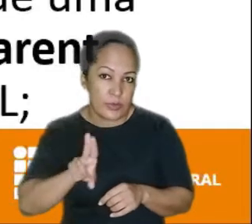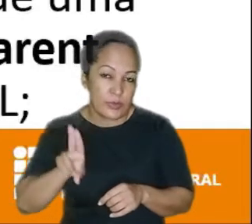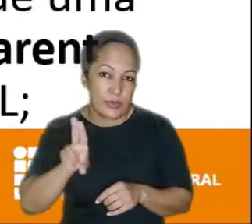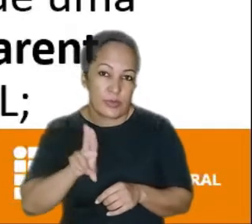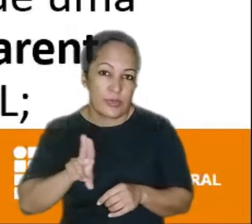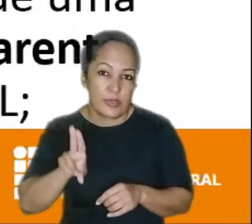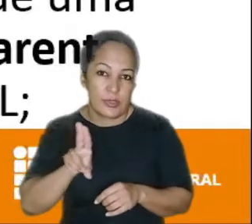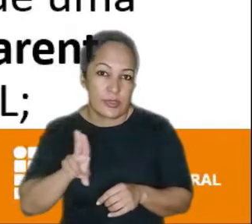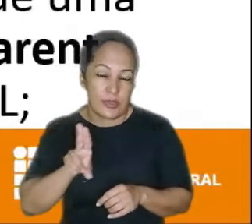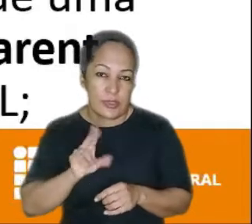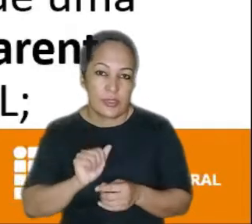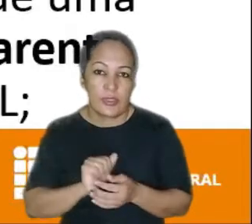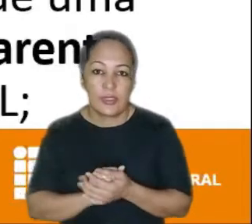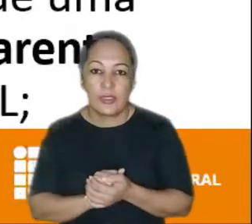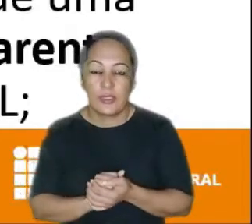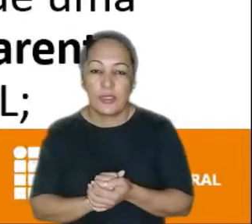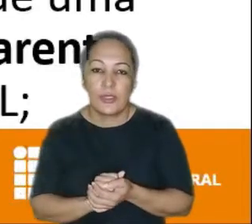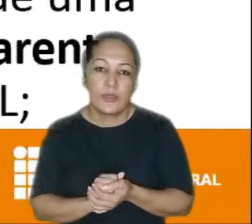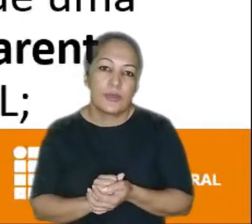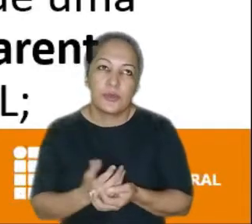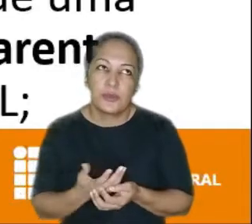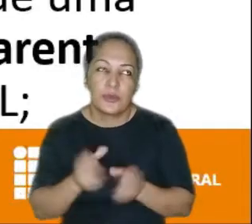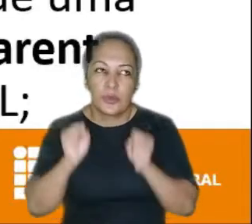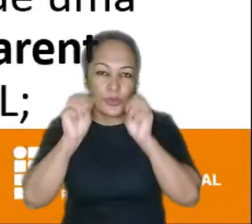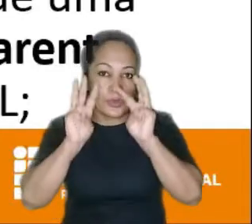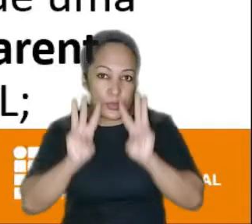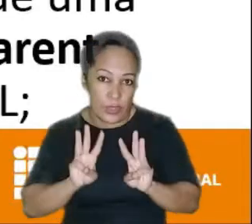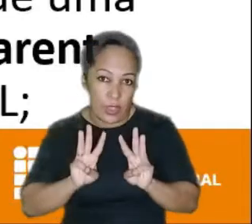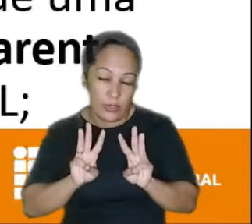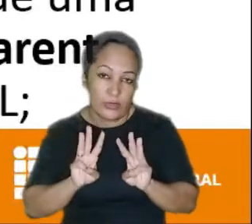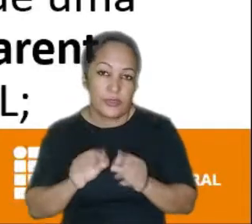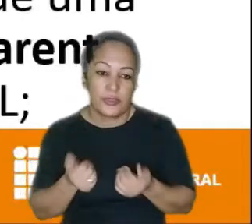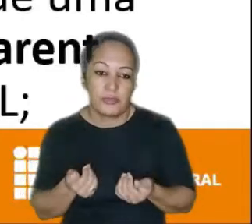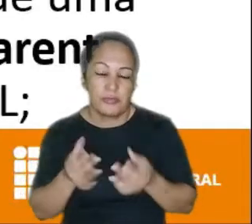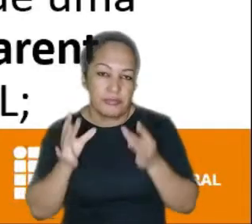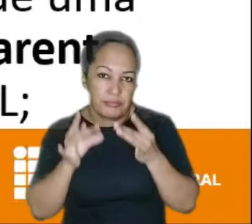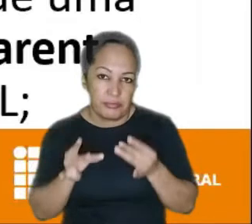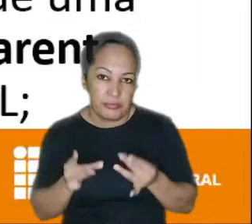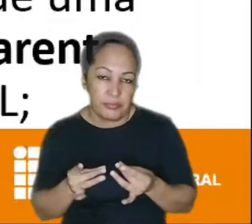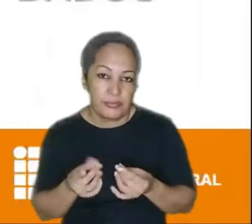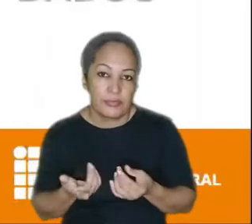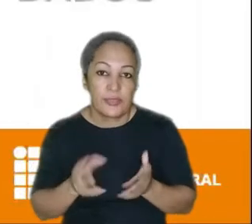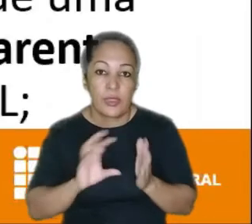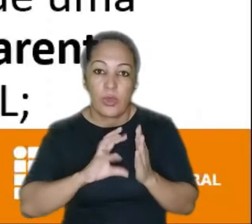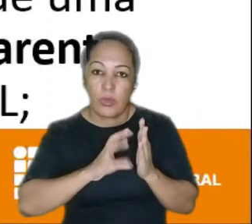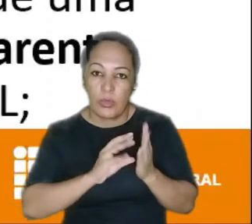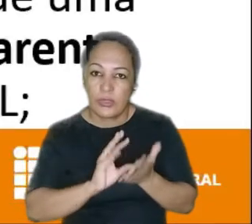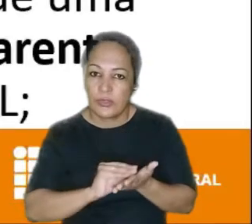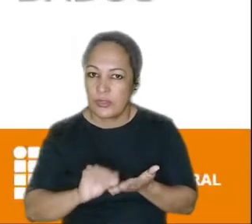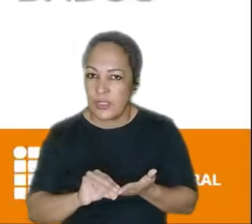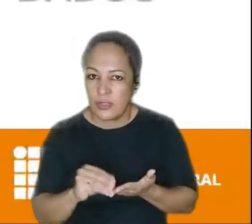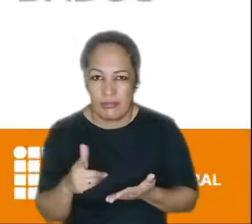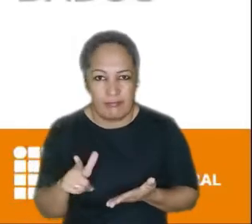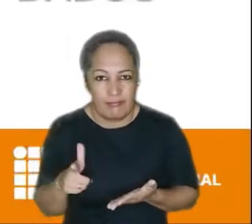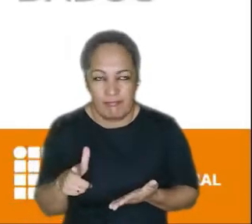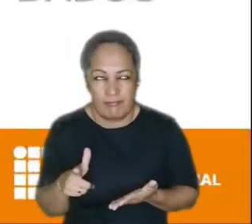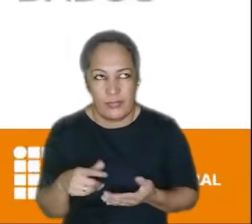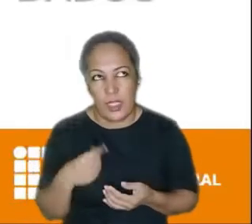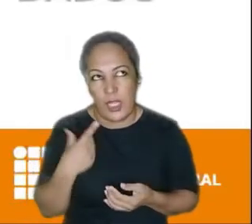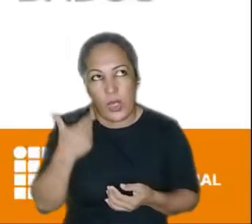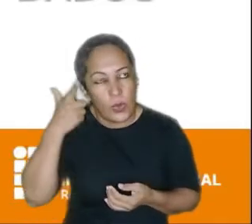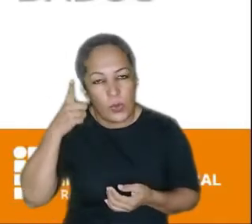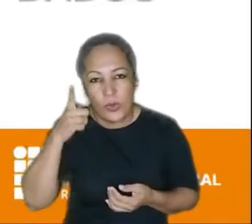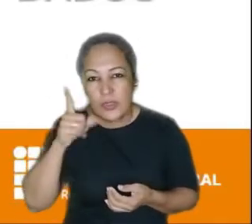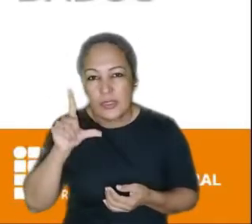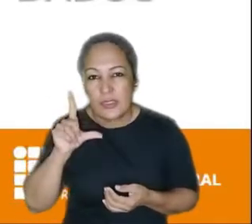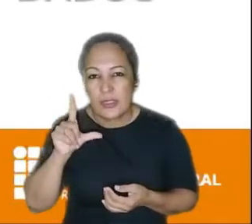usando o software, vamos colocar assim dizer, para ele o banco de dados não existe, tá? Ele não consegue